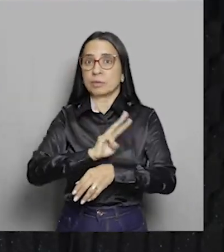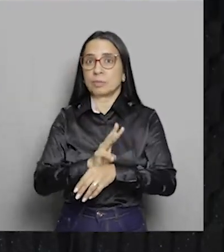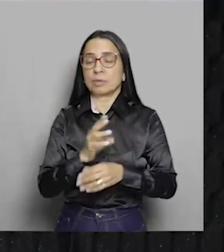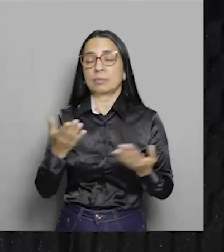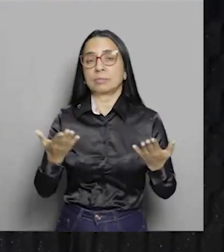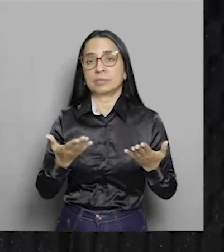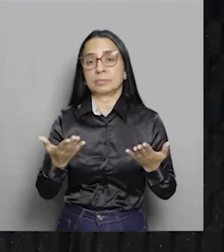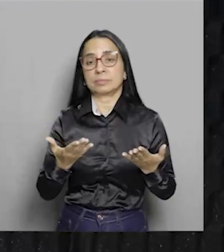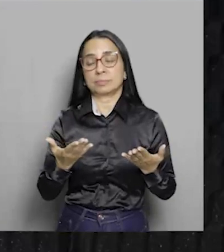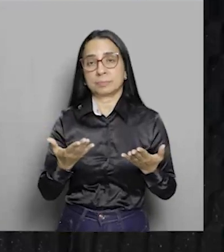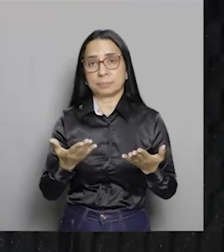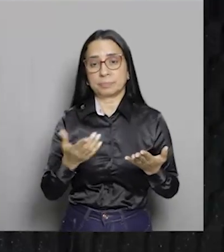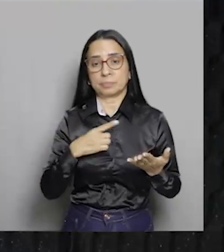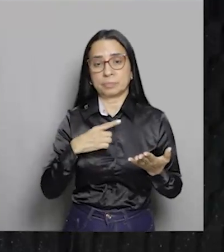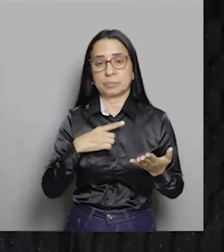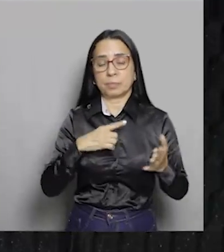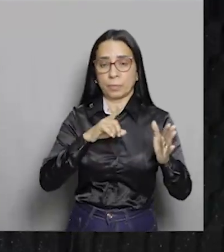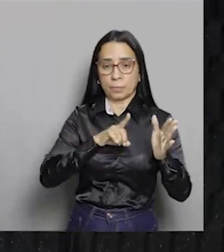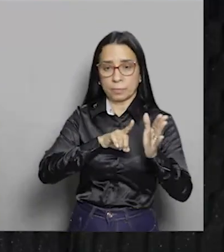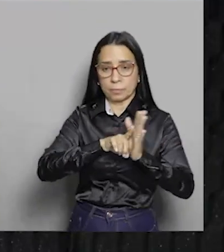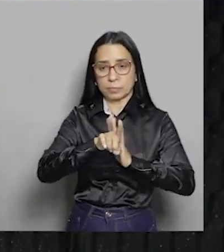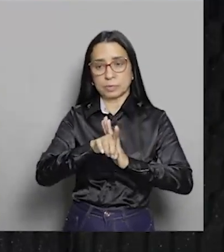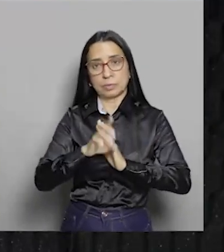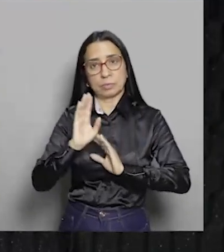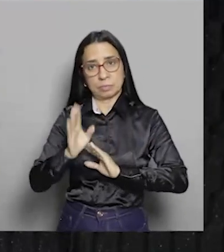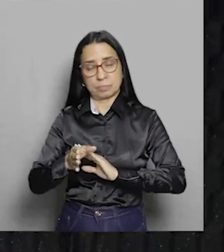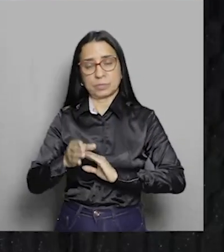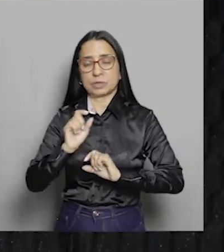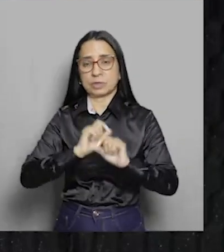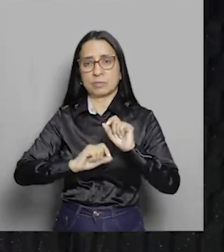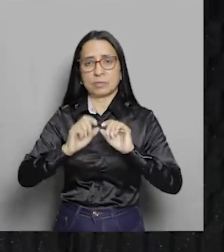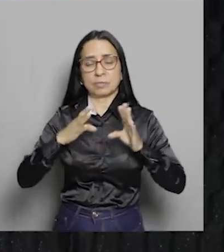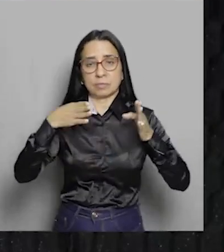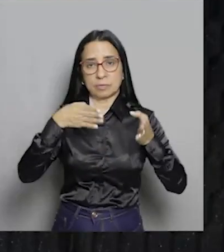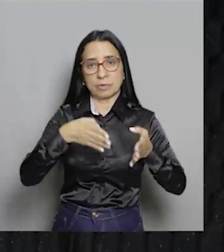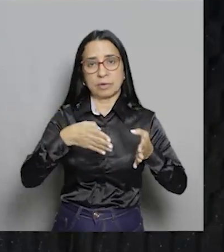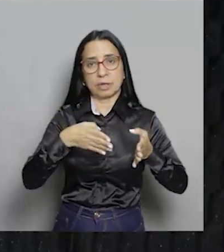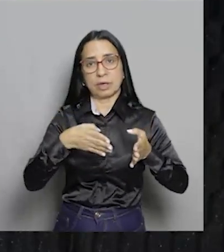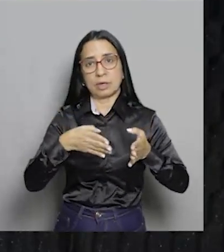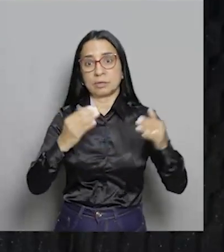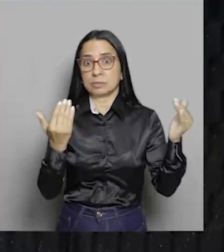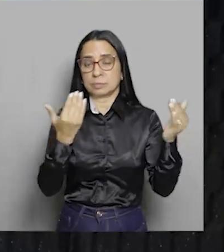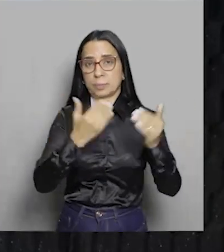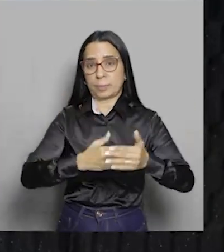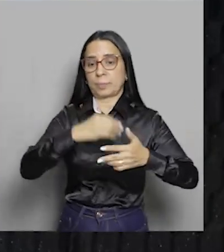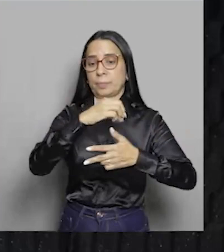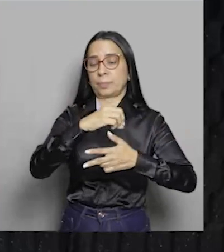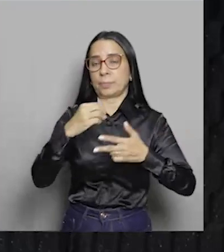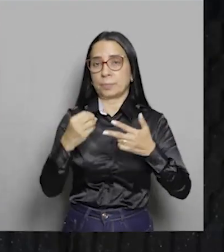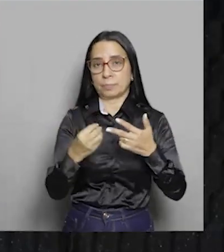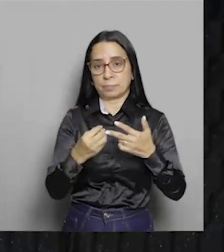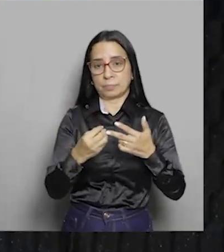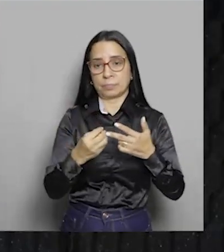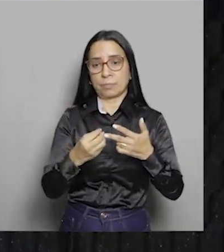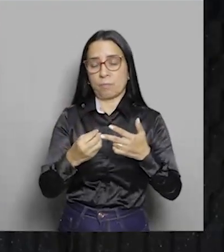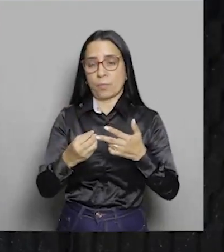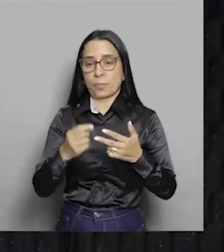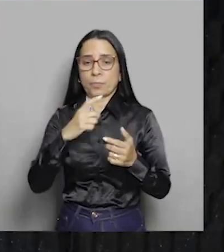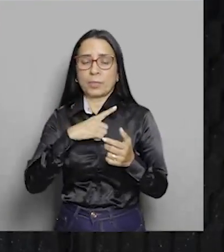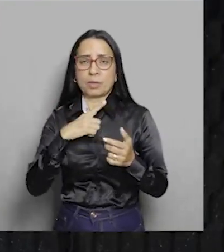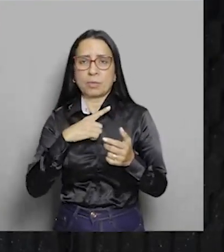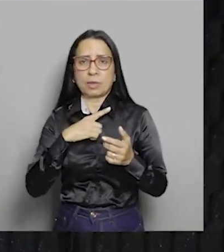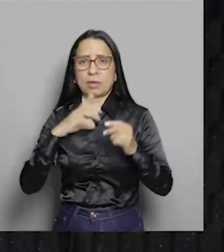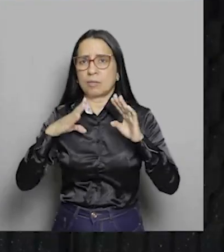temos aqui um item questão que já foi abordado em uma das provas do Enem. Ele envolve